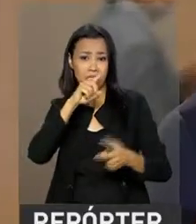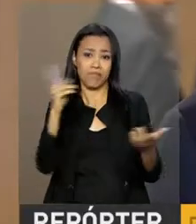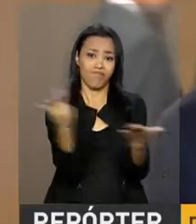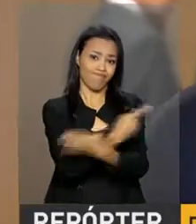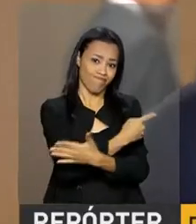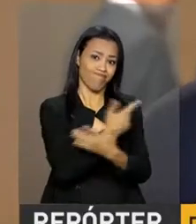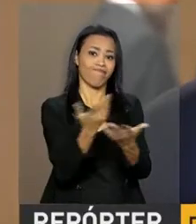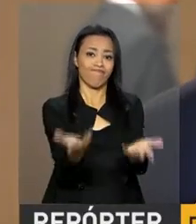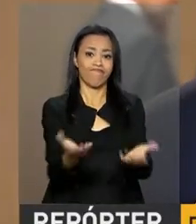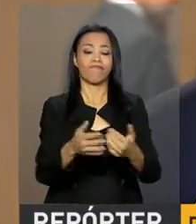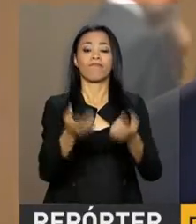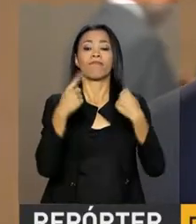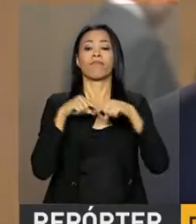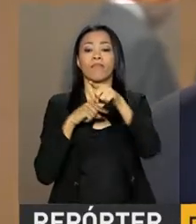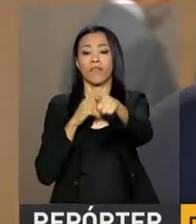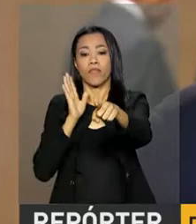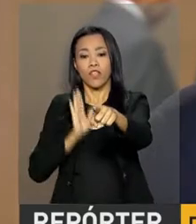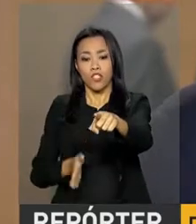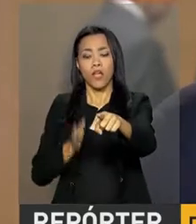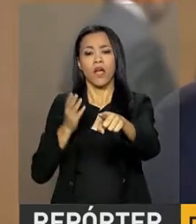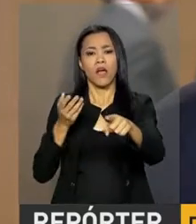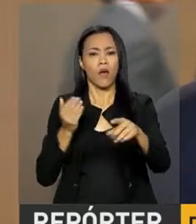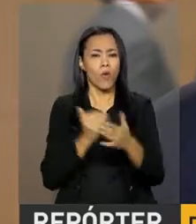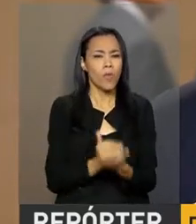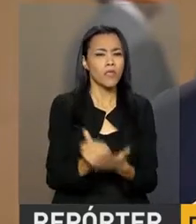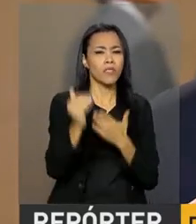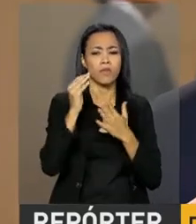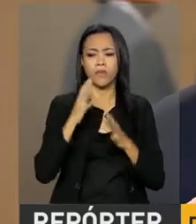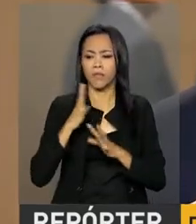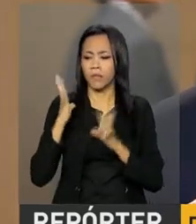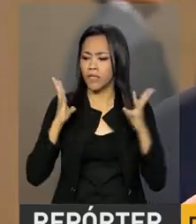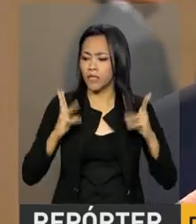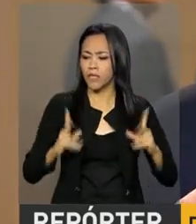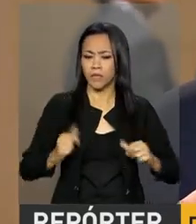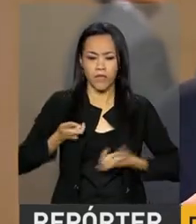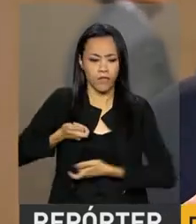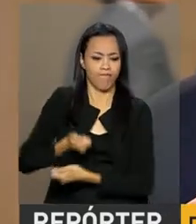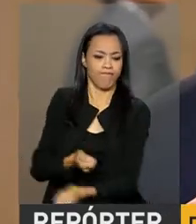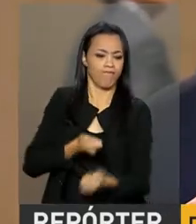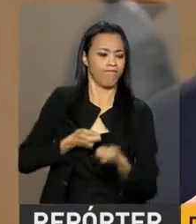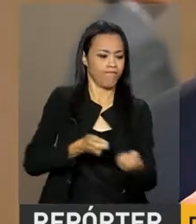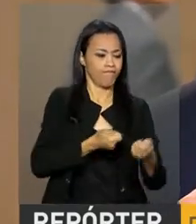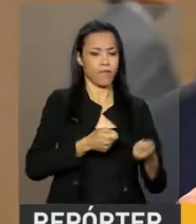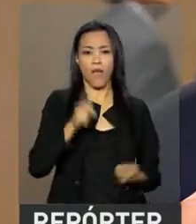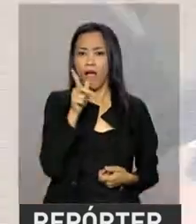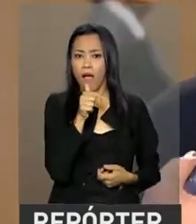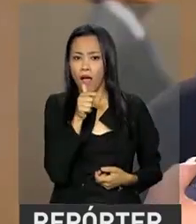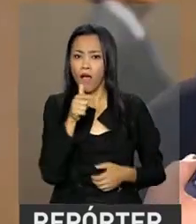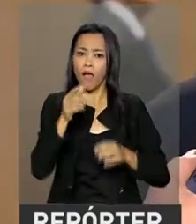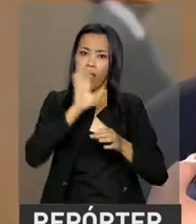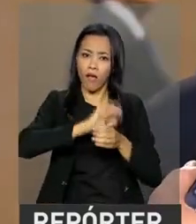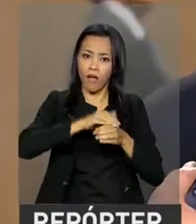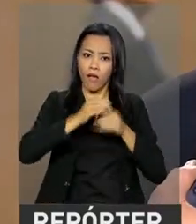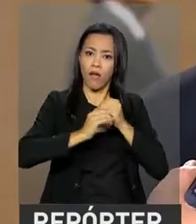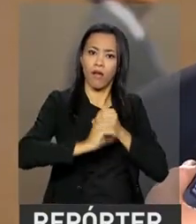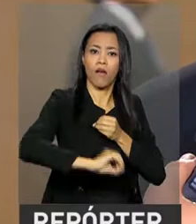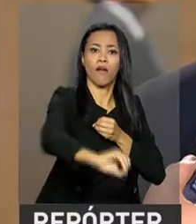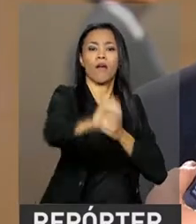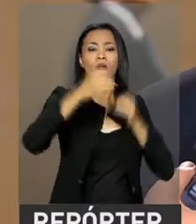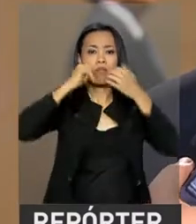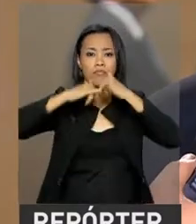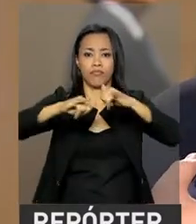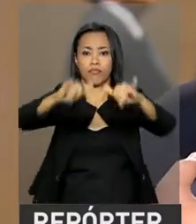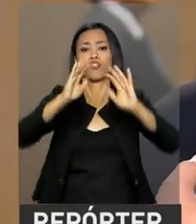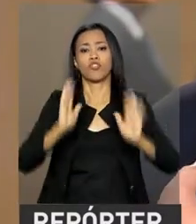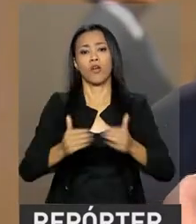iniciando também um processo de recuperação das cidades a limpeza do estabelecimento serviço de água e energia e ao mesmo tempo iniciamos as